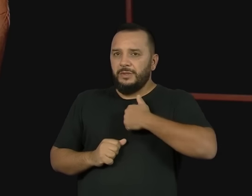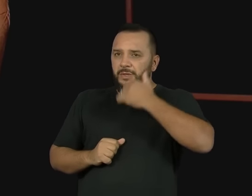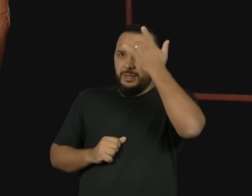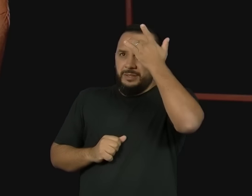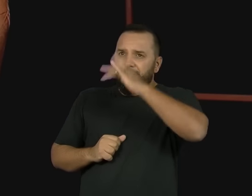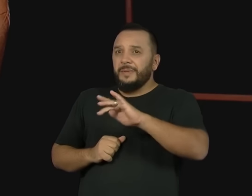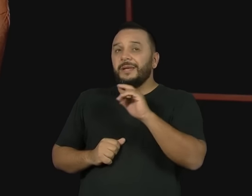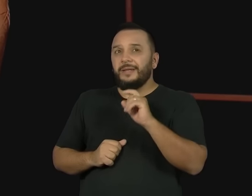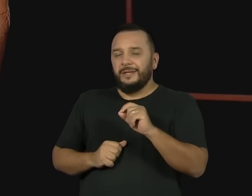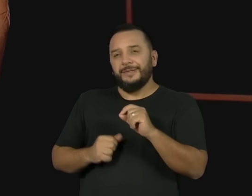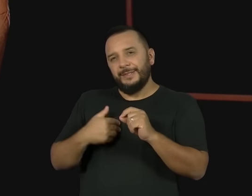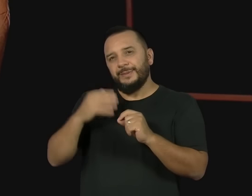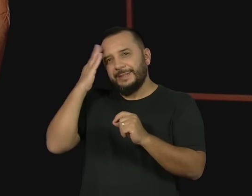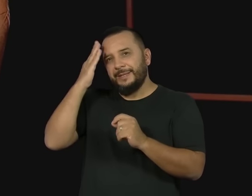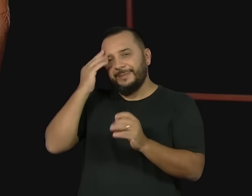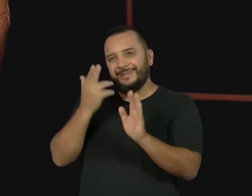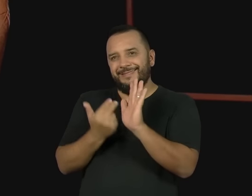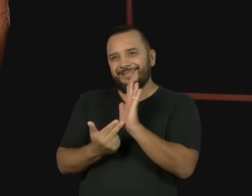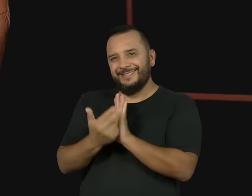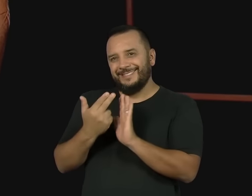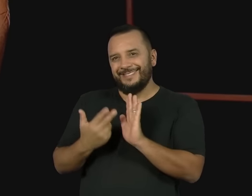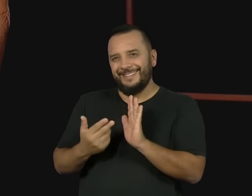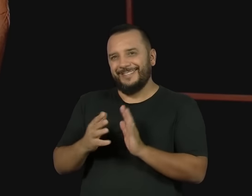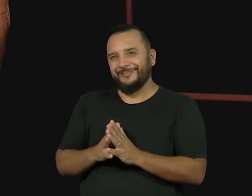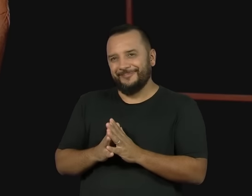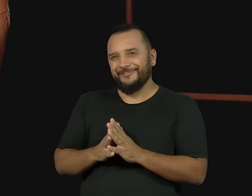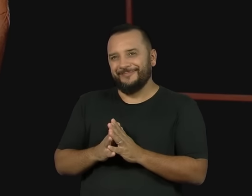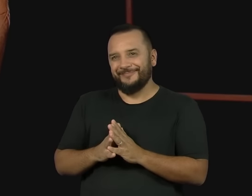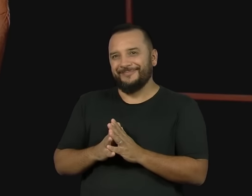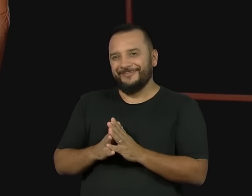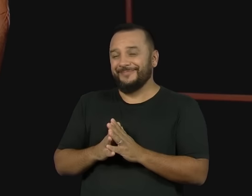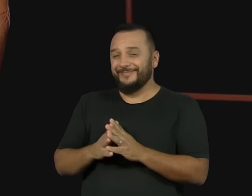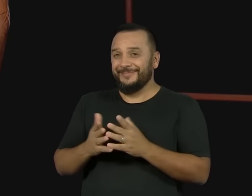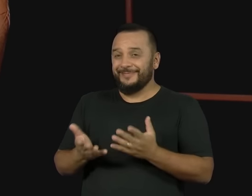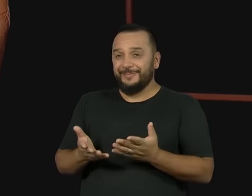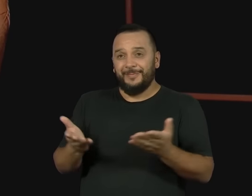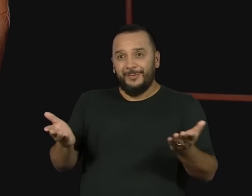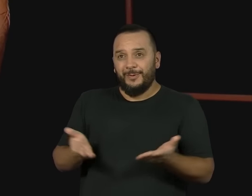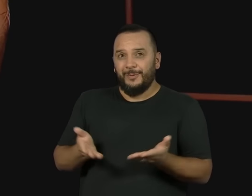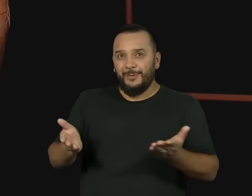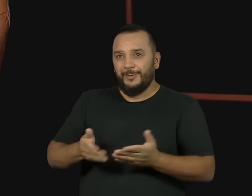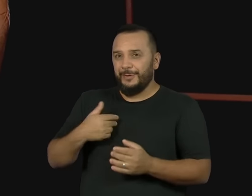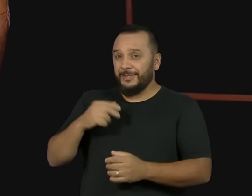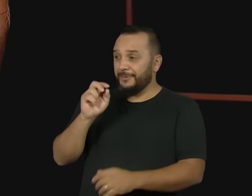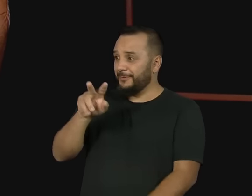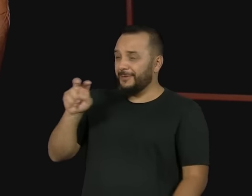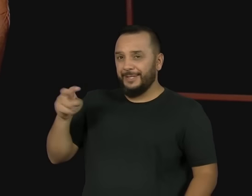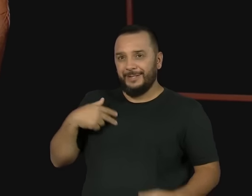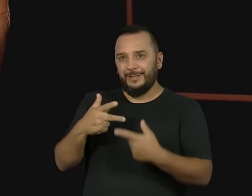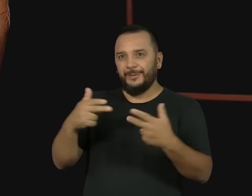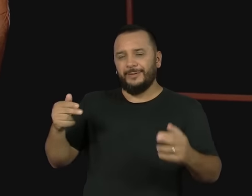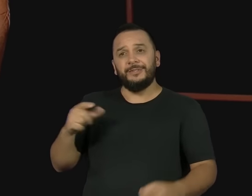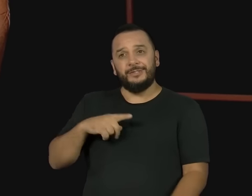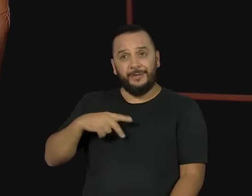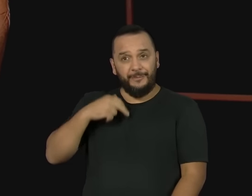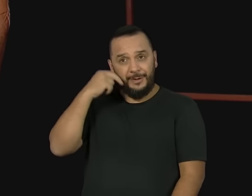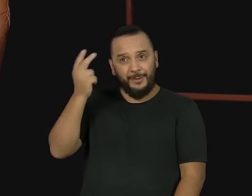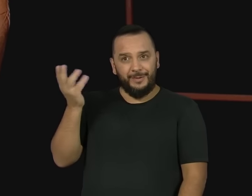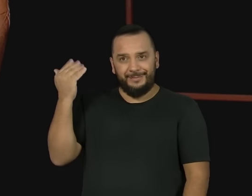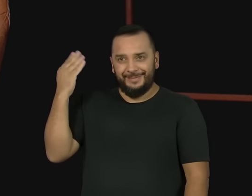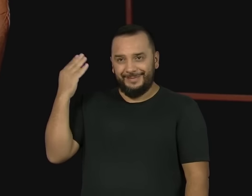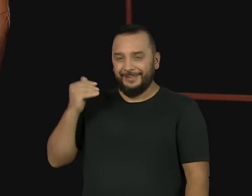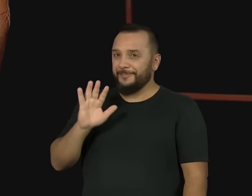sabia desenhar direitinho. E era até... Hoje eu vejo as coisas... Eu tinha vergonha na época, mas não é